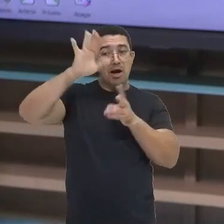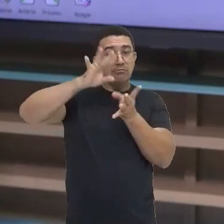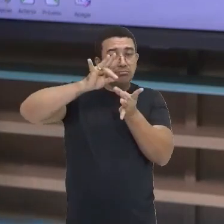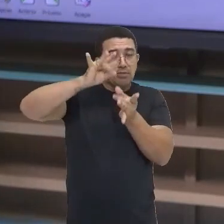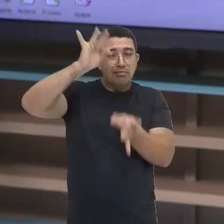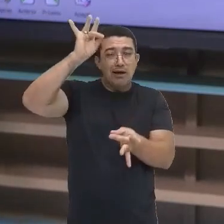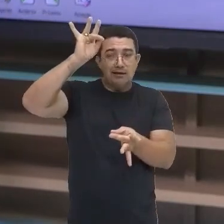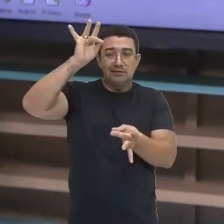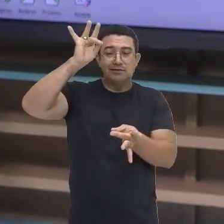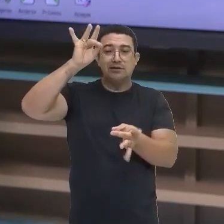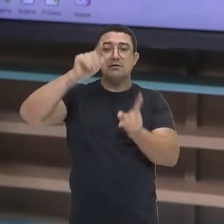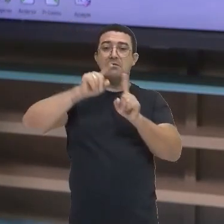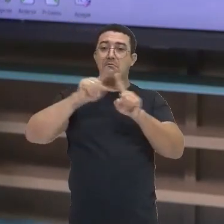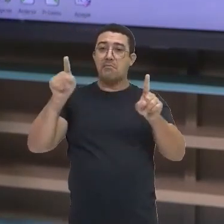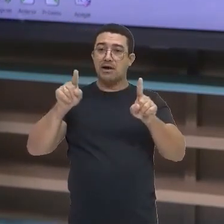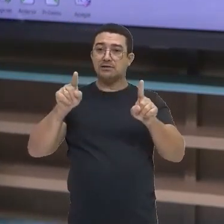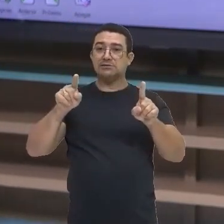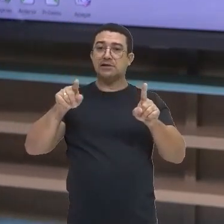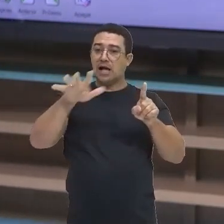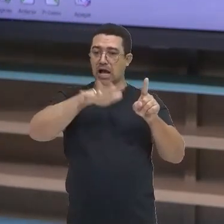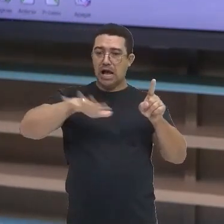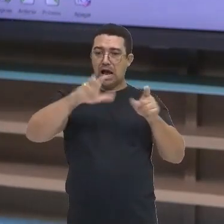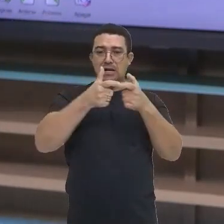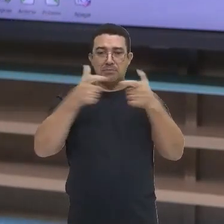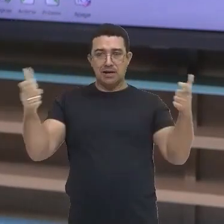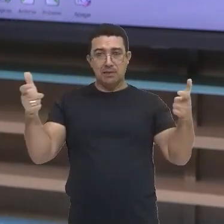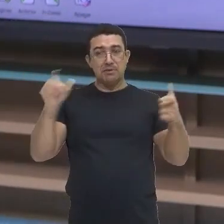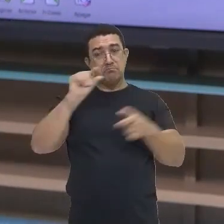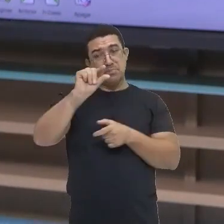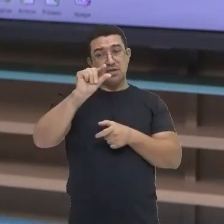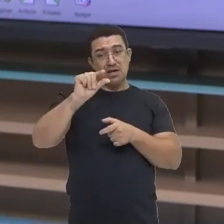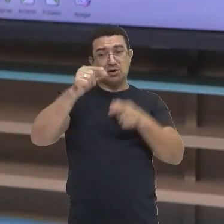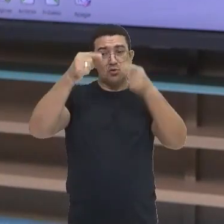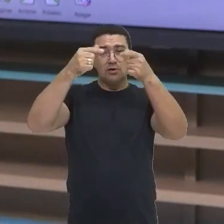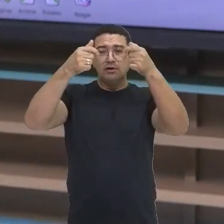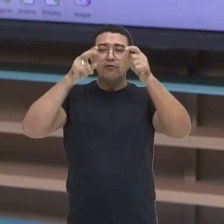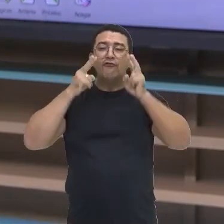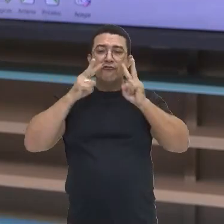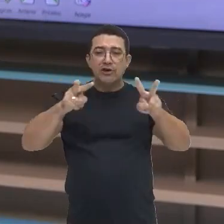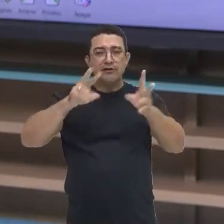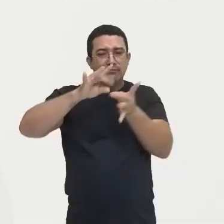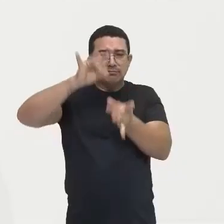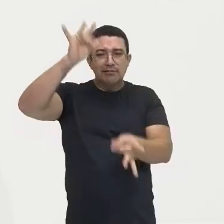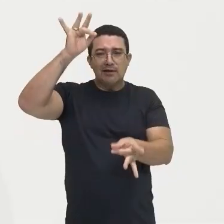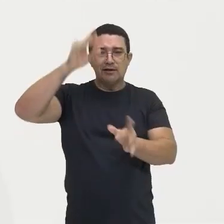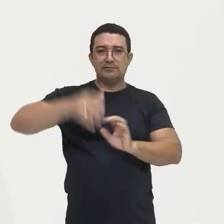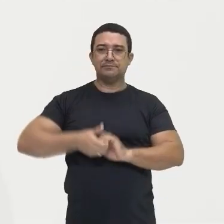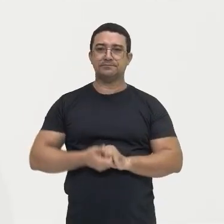área maior, mas você também tem menos detalhes. Vamos à próxima cartela?